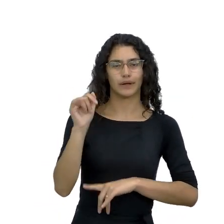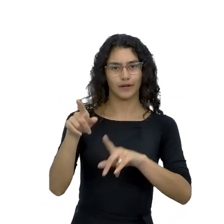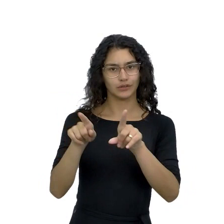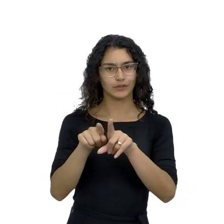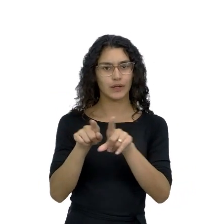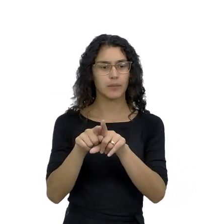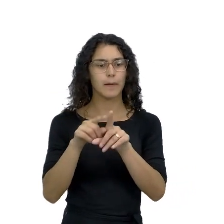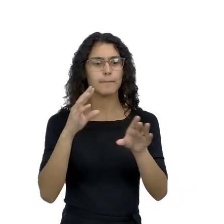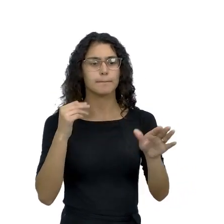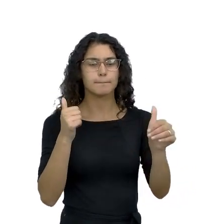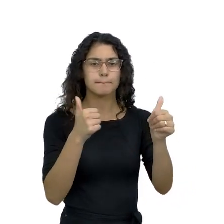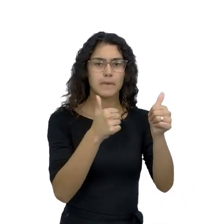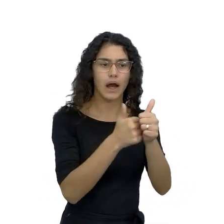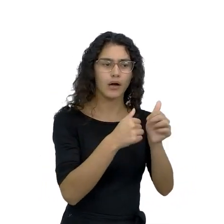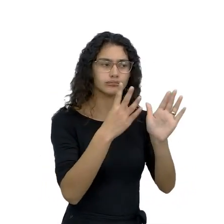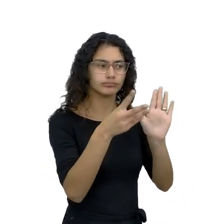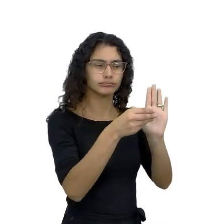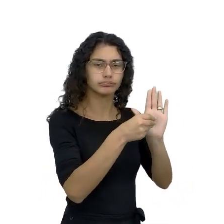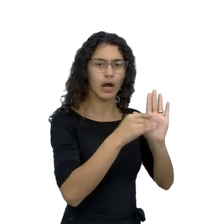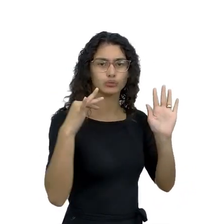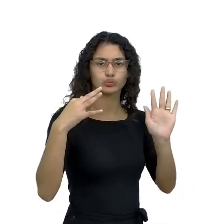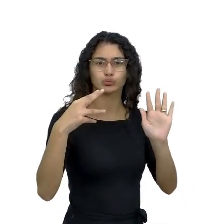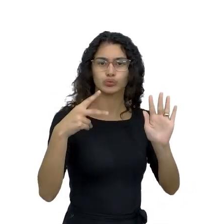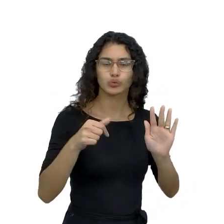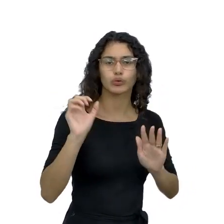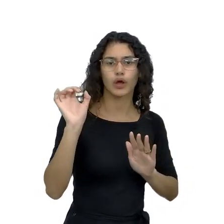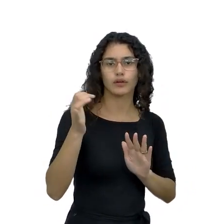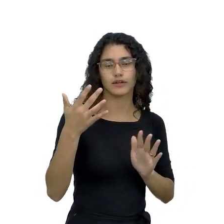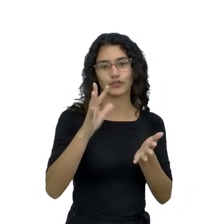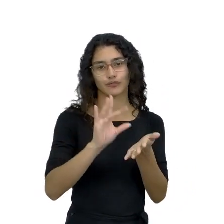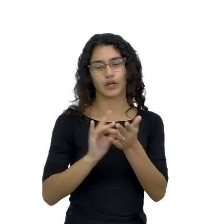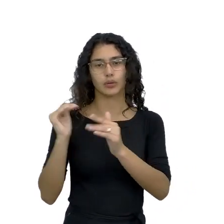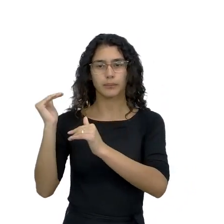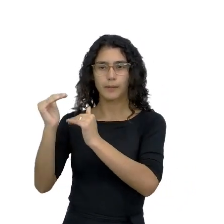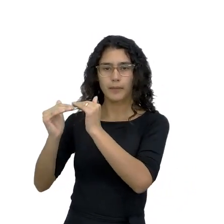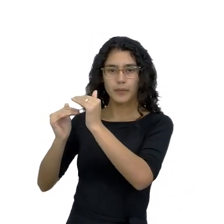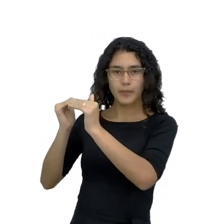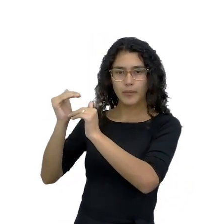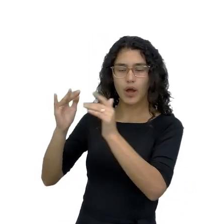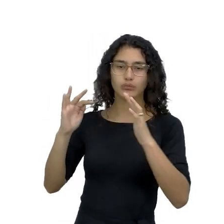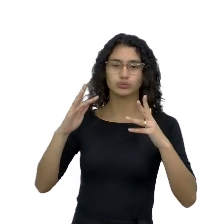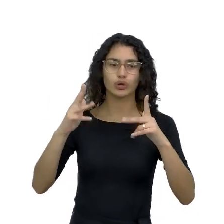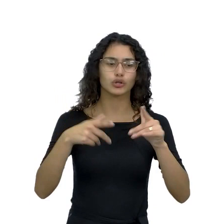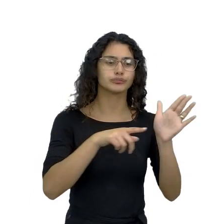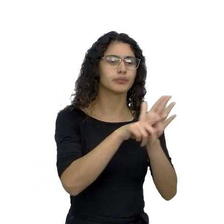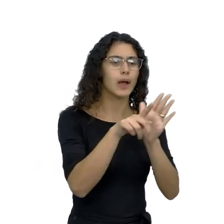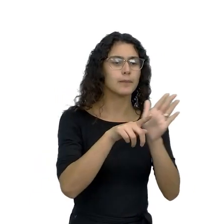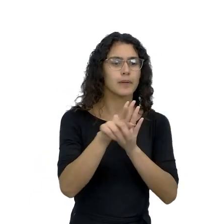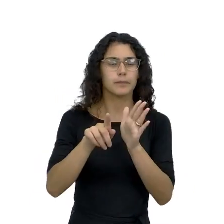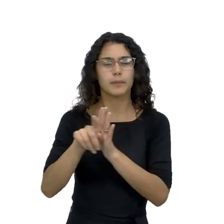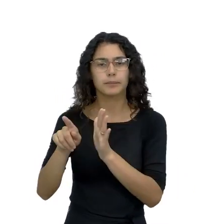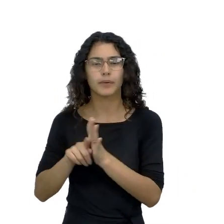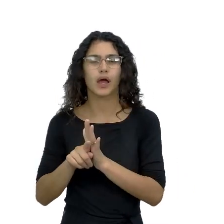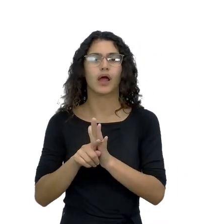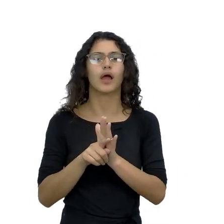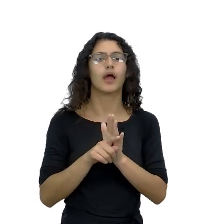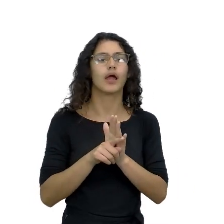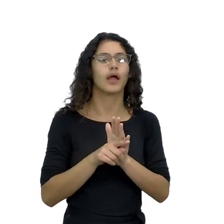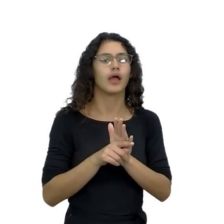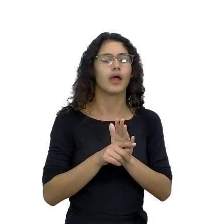também registrar, né, tudo que aconteceu no decorrer, todos os questionamentos,